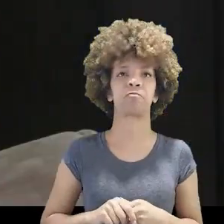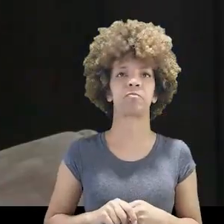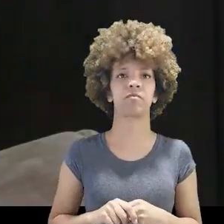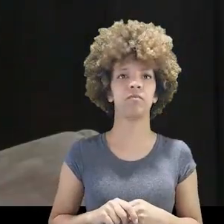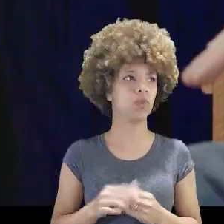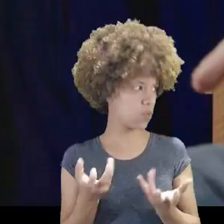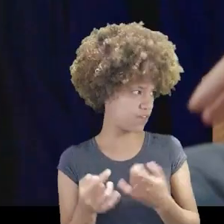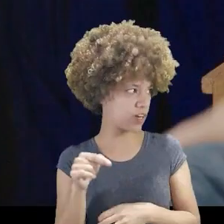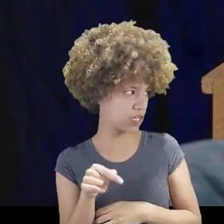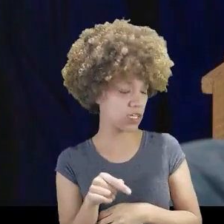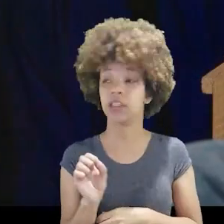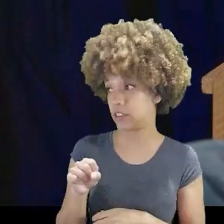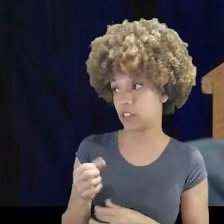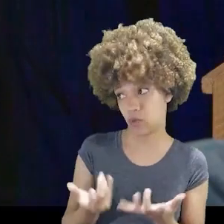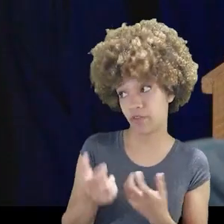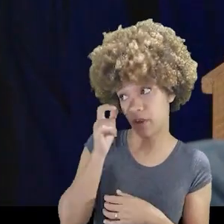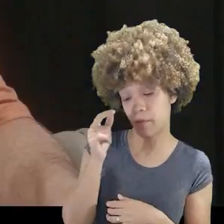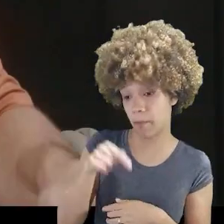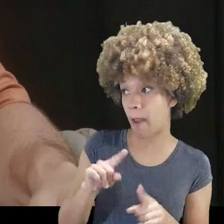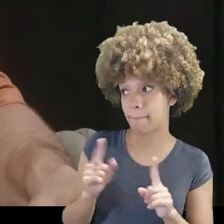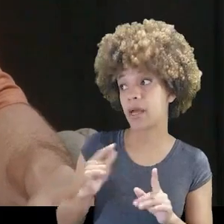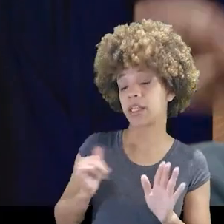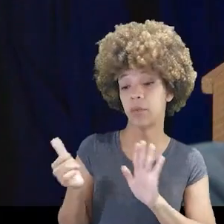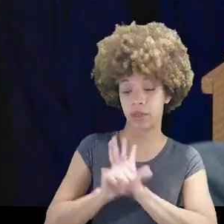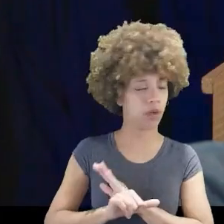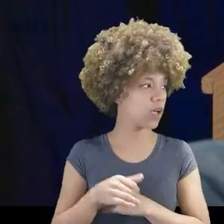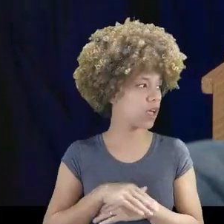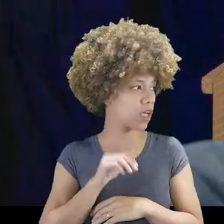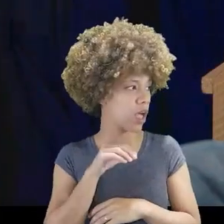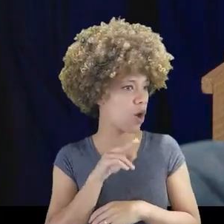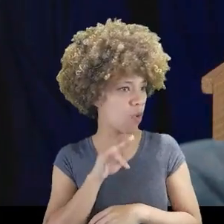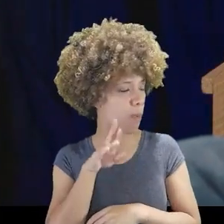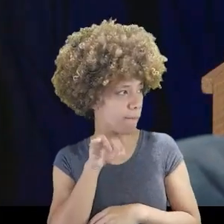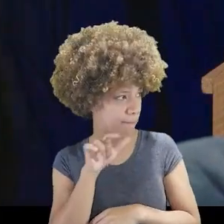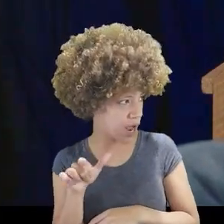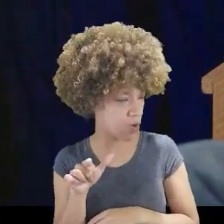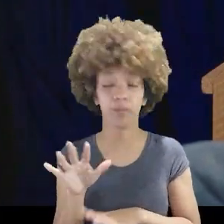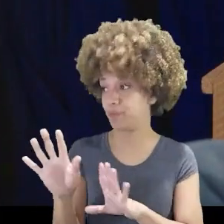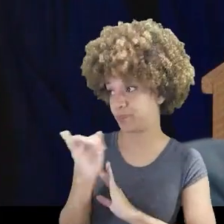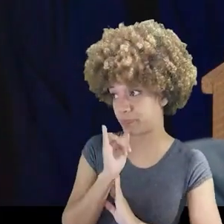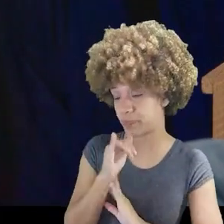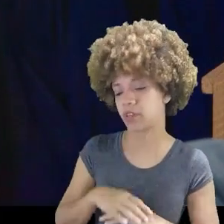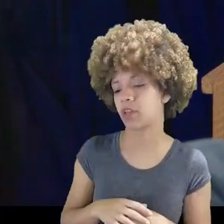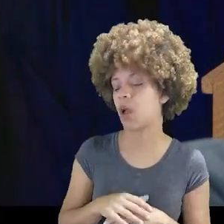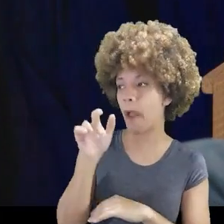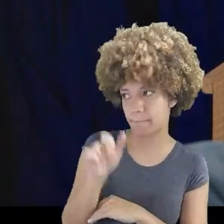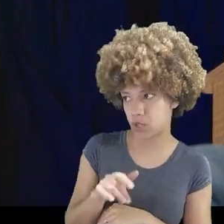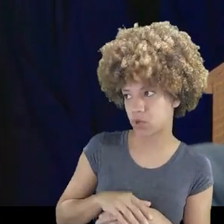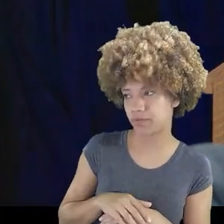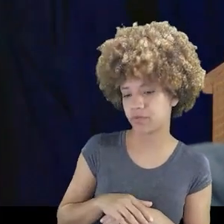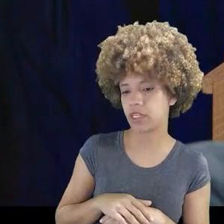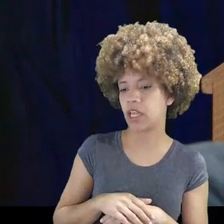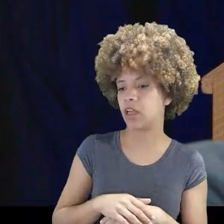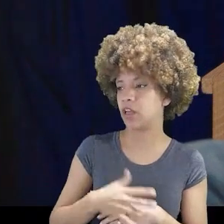o inferno aqui é não sabe aqui mas ele tem Pior que é umbral você for umbral e tenha por exemplo camarada